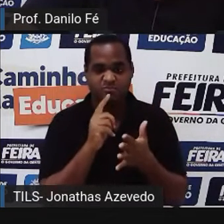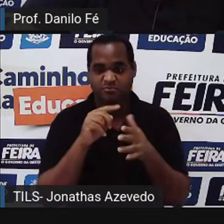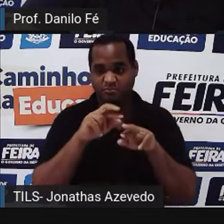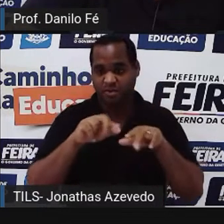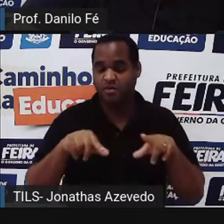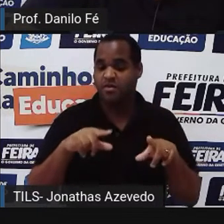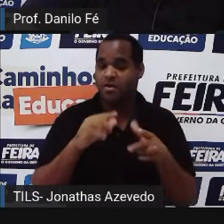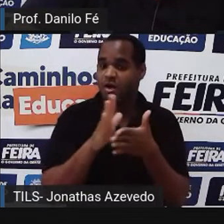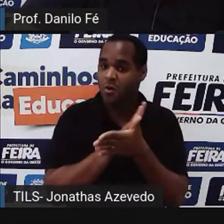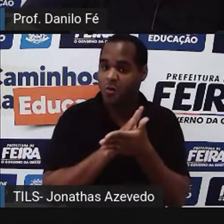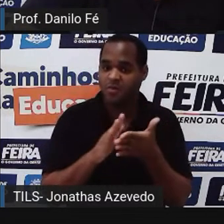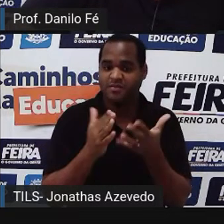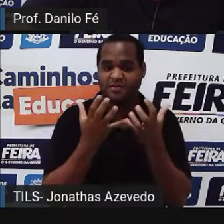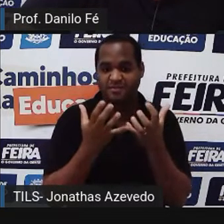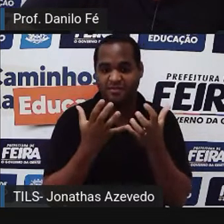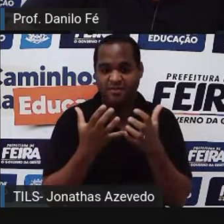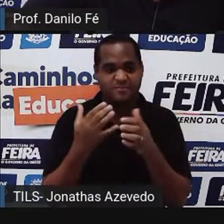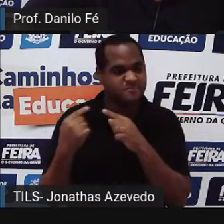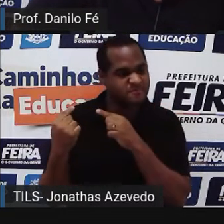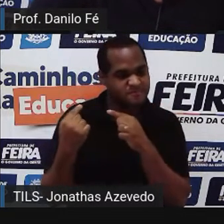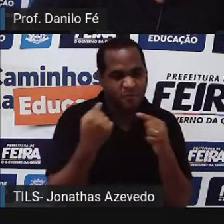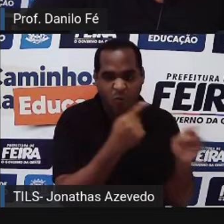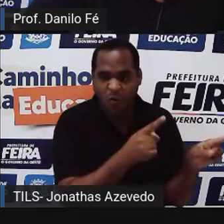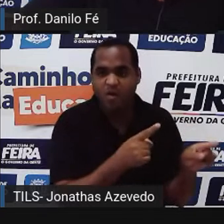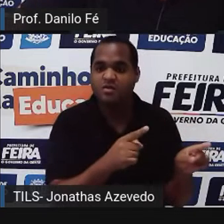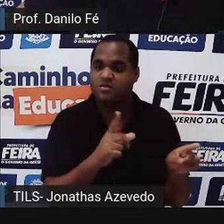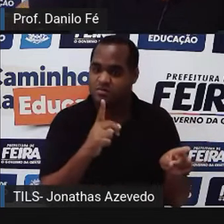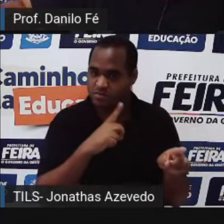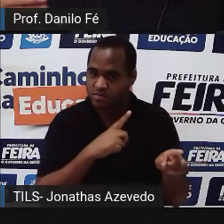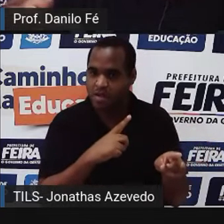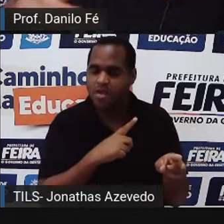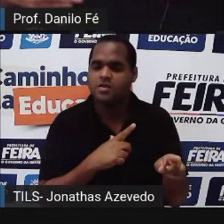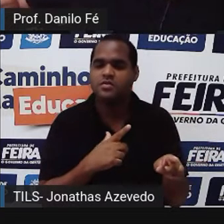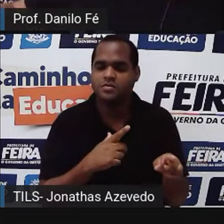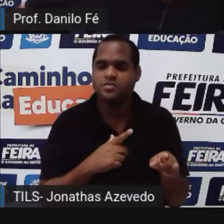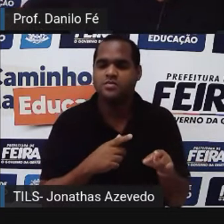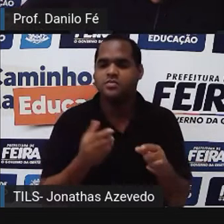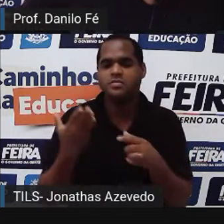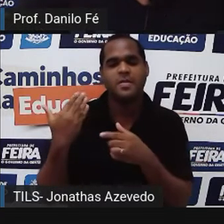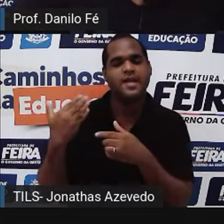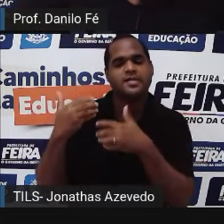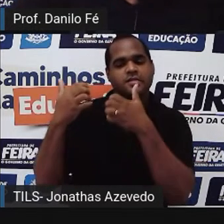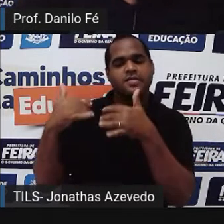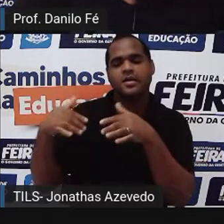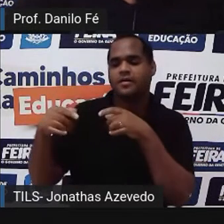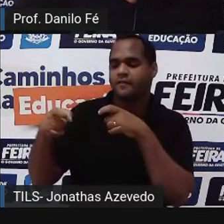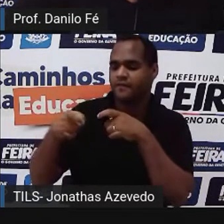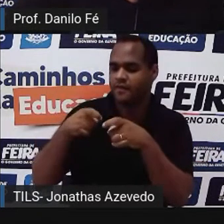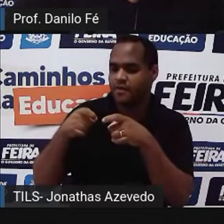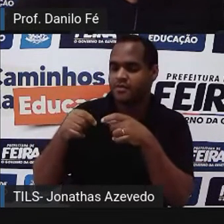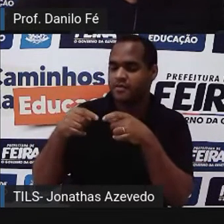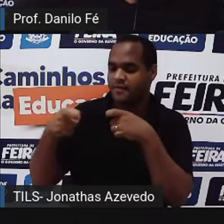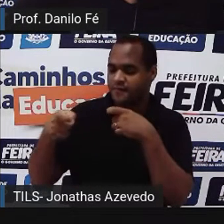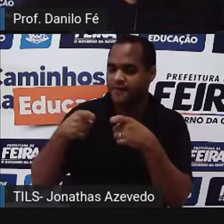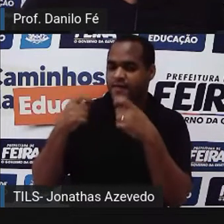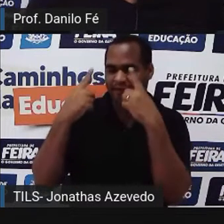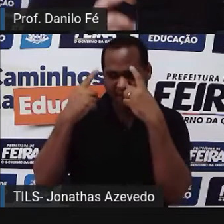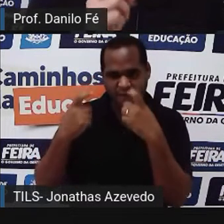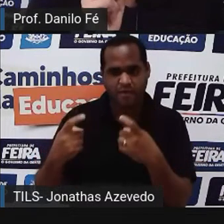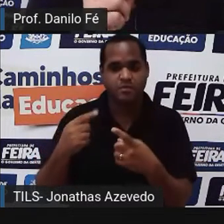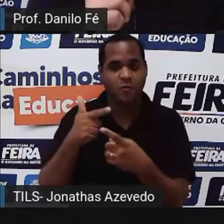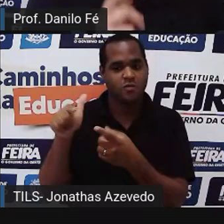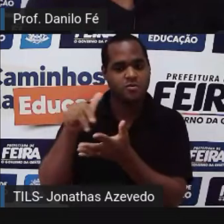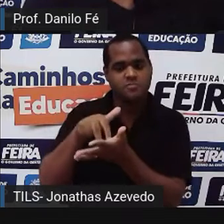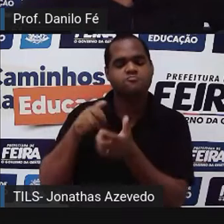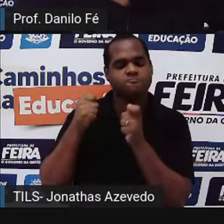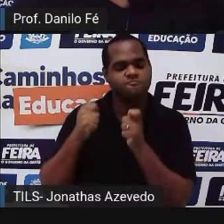para guerrear também contra Hitler. Então, para cada ato de violência, havia atos de resistência, mas